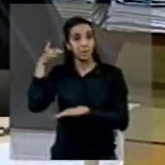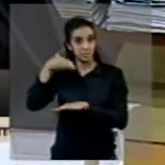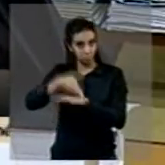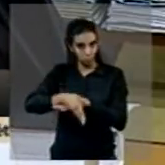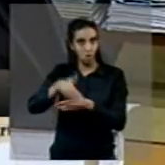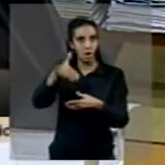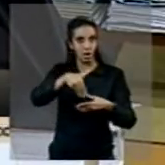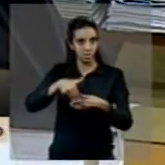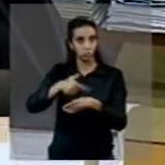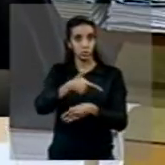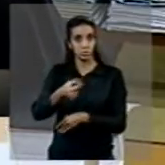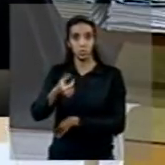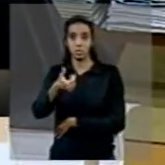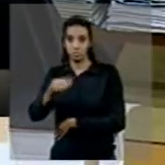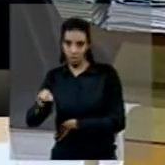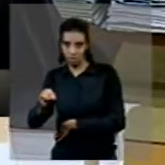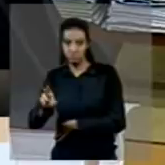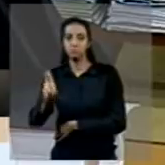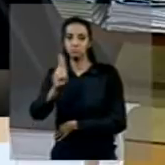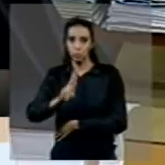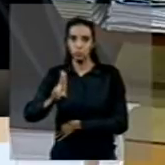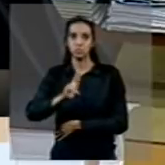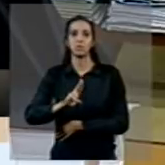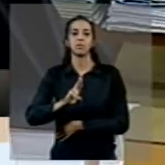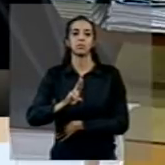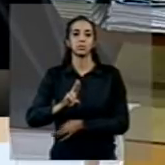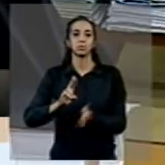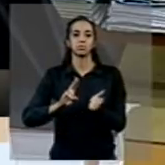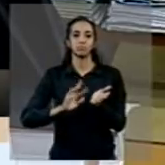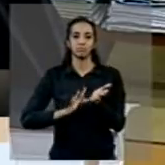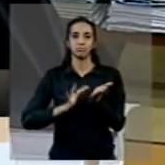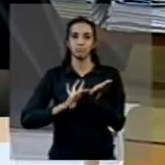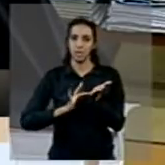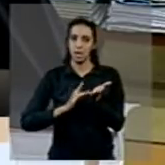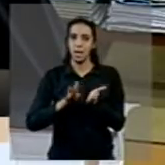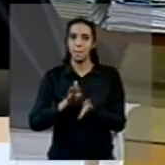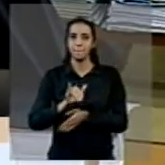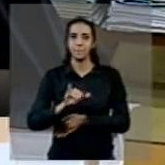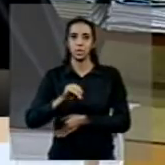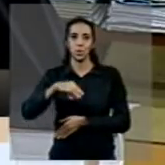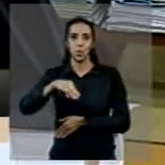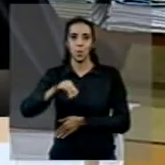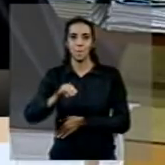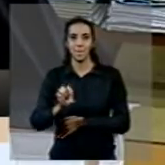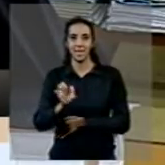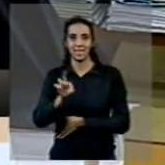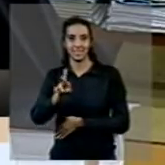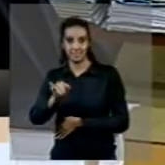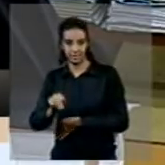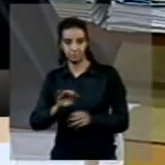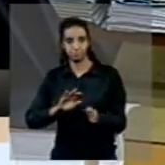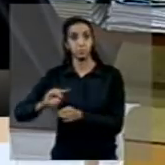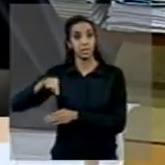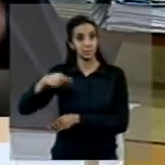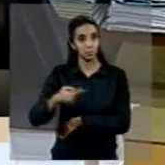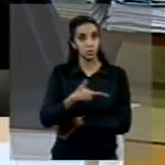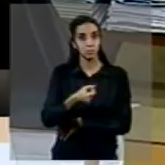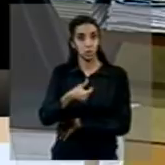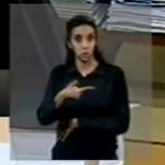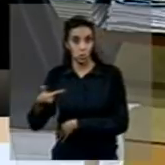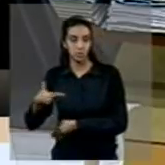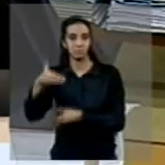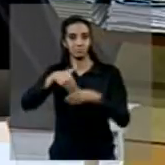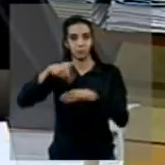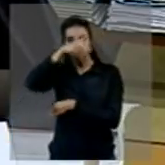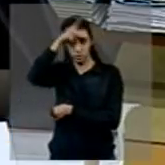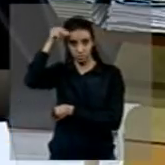de 2010 após a identificação por meio de impressões digitais. No pleito municipal de 2012, a coleta biométrica